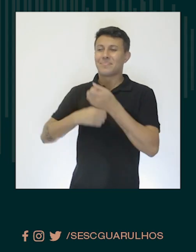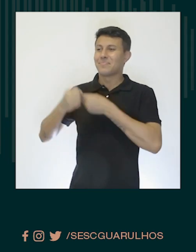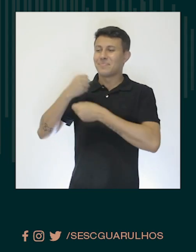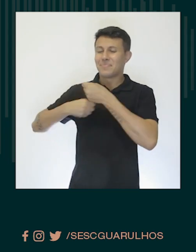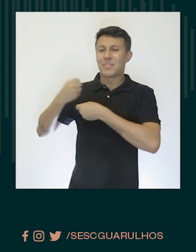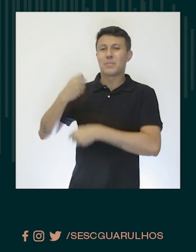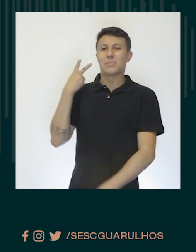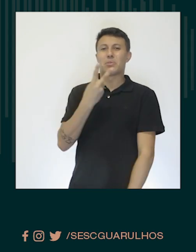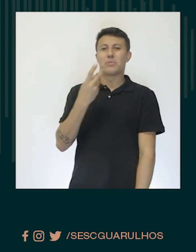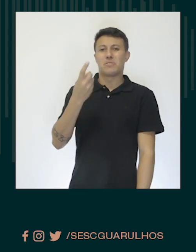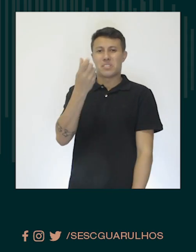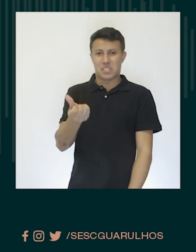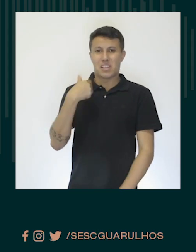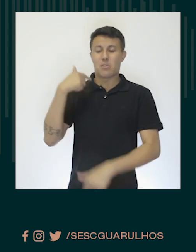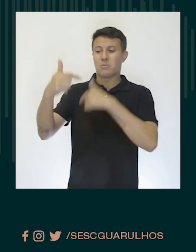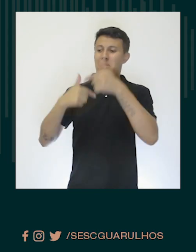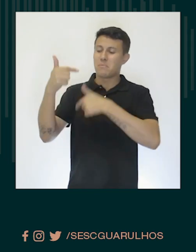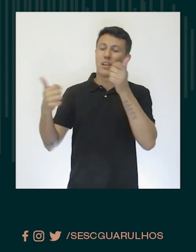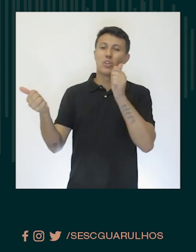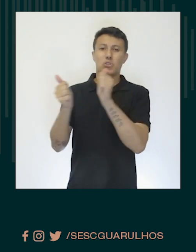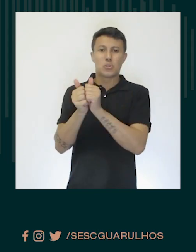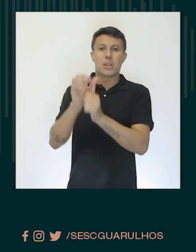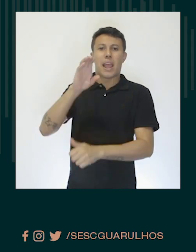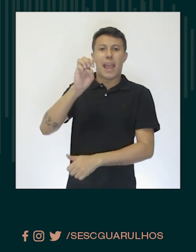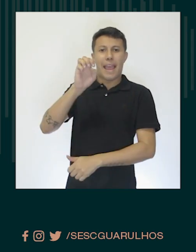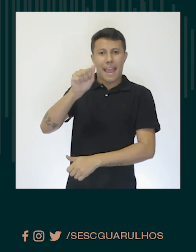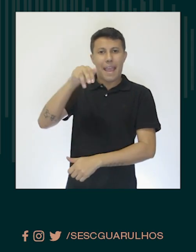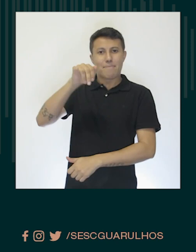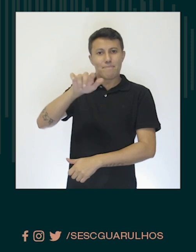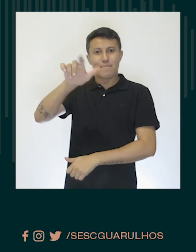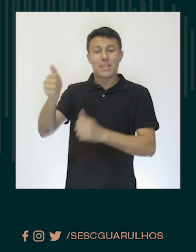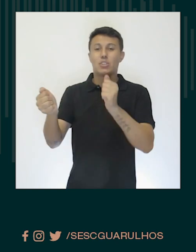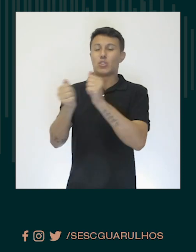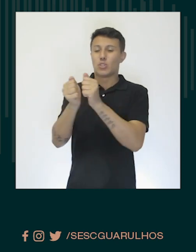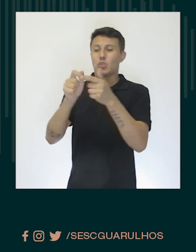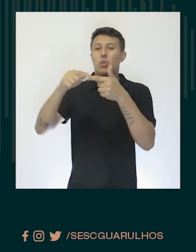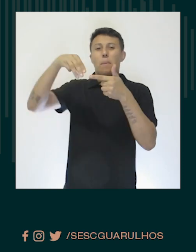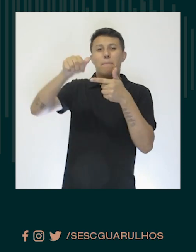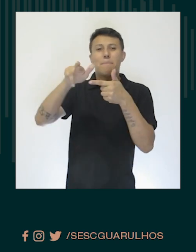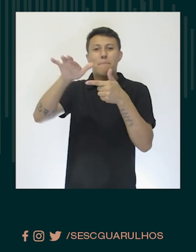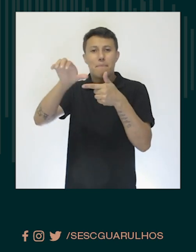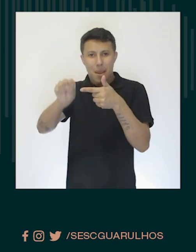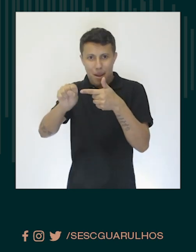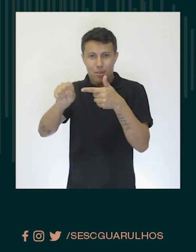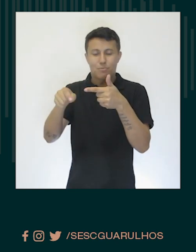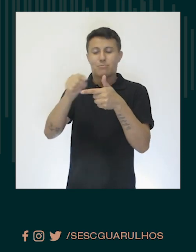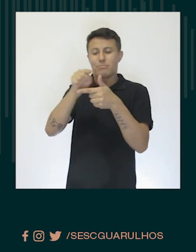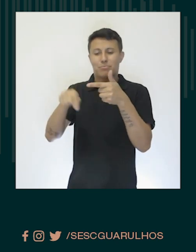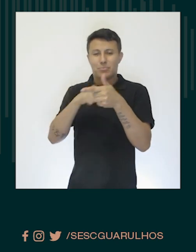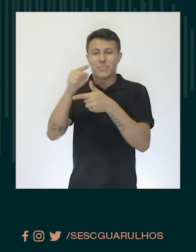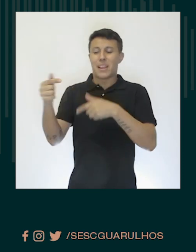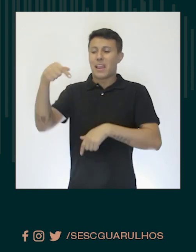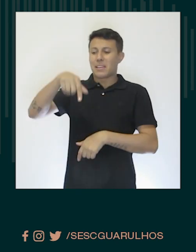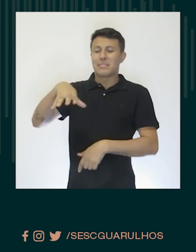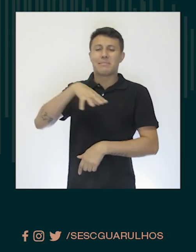Em 2016, eu tive a oportunidade de integrar junto com a Camila Rhodes e com o João Marcos Vargas, que a Camila é uma